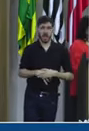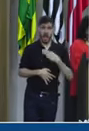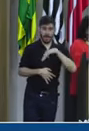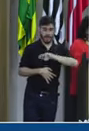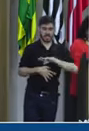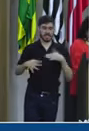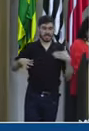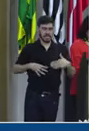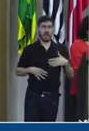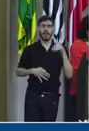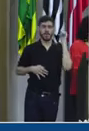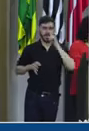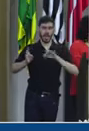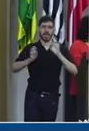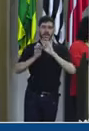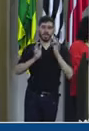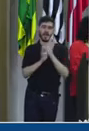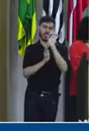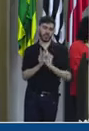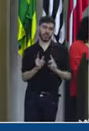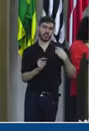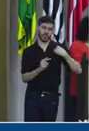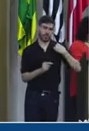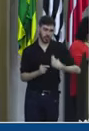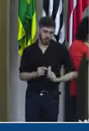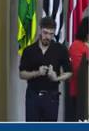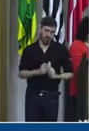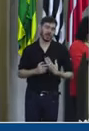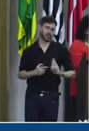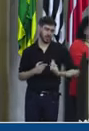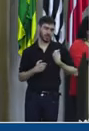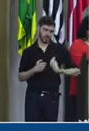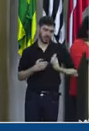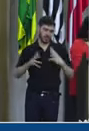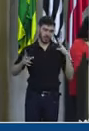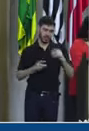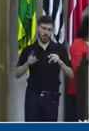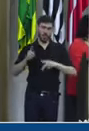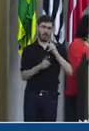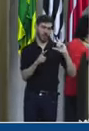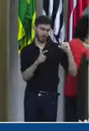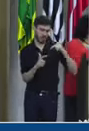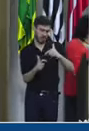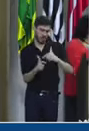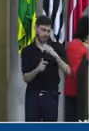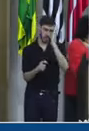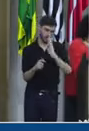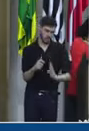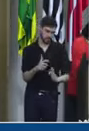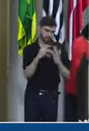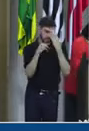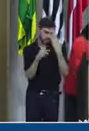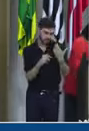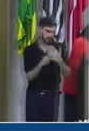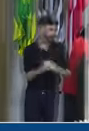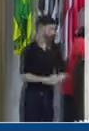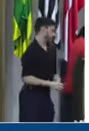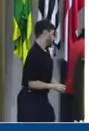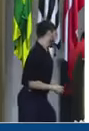do Ministério da Mulher, da Família e dos Direitos Humanos. Que viva todos os povos tradicionais do Brasil. Muito obrigada.